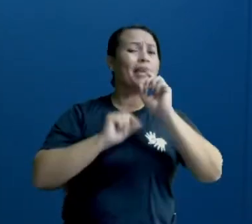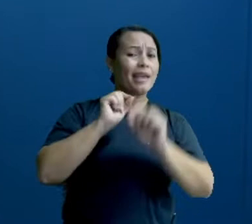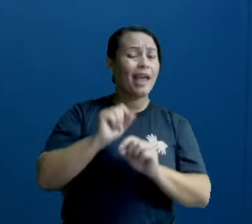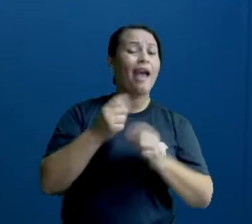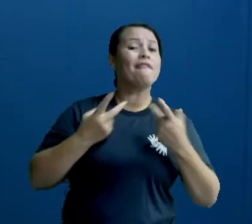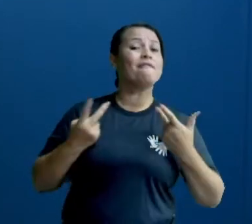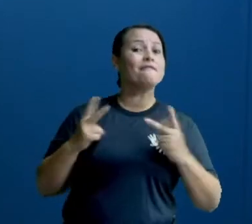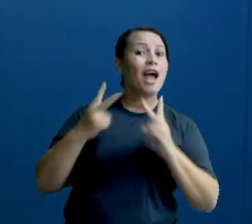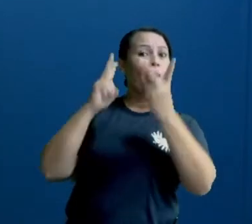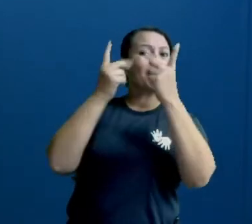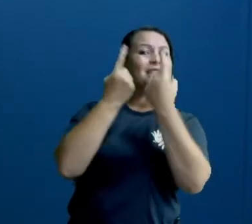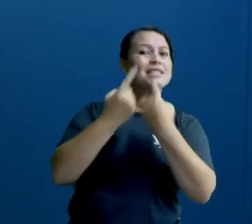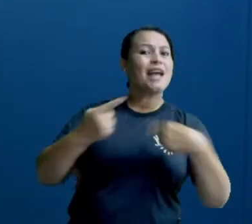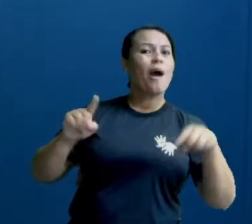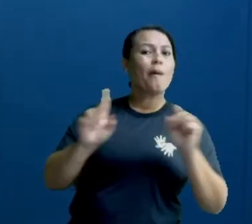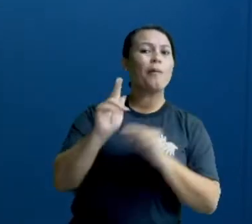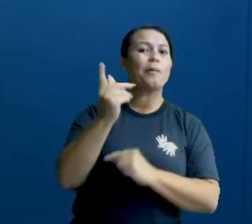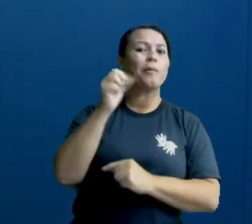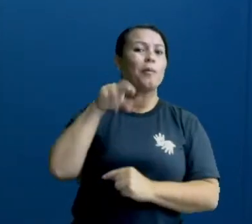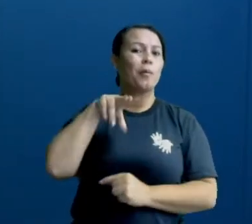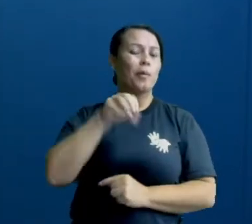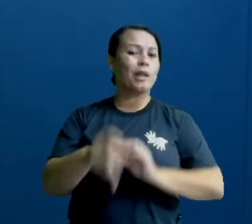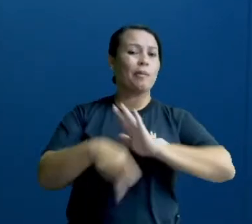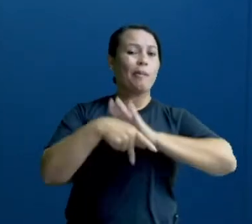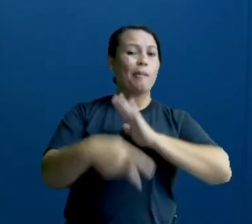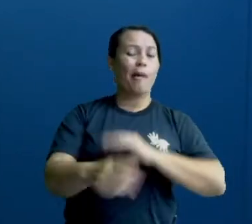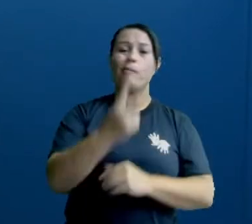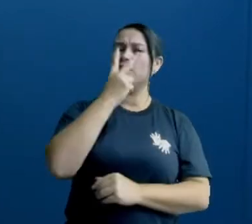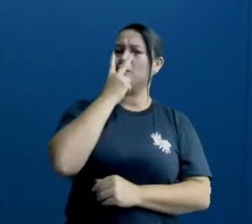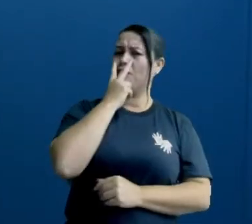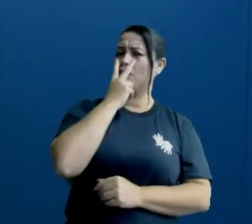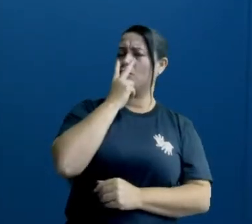É valorizar o hino vitoriense,